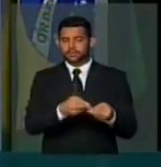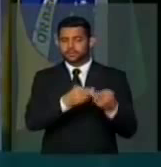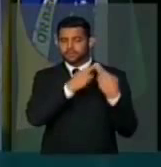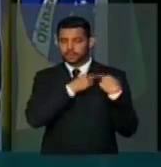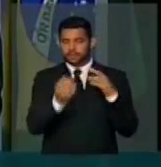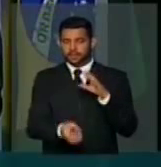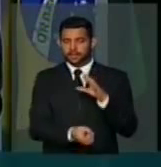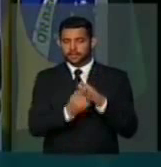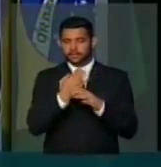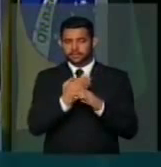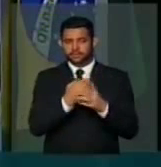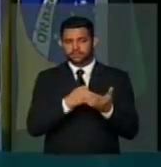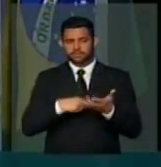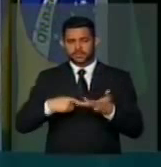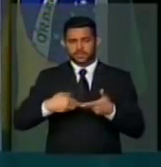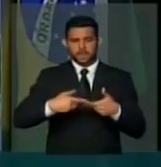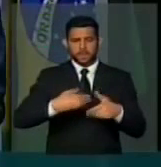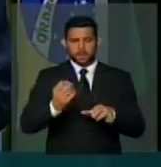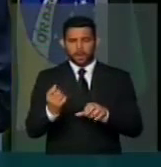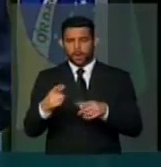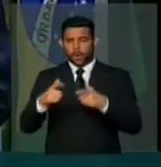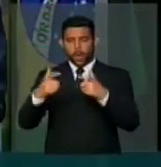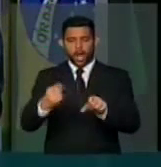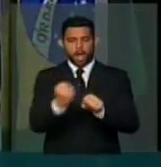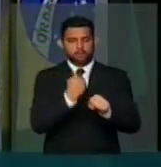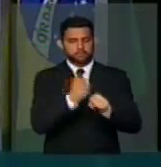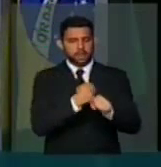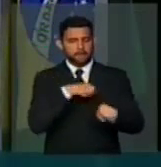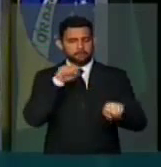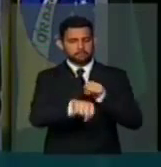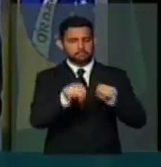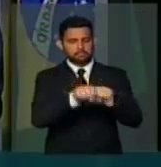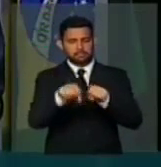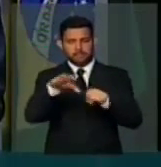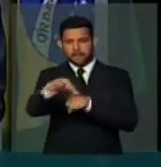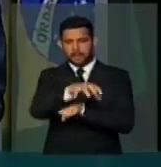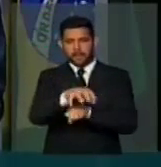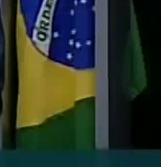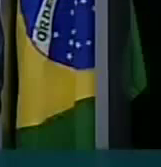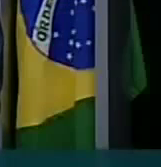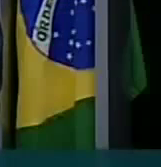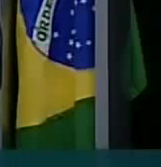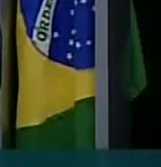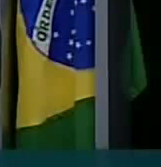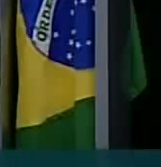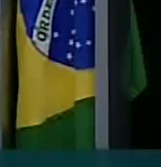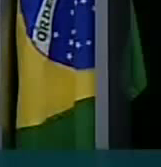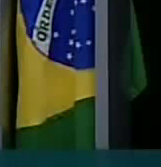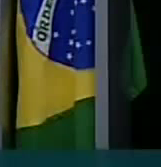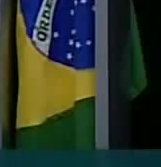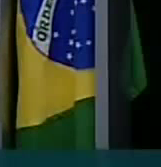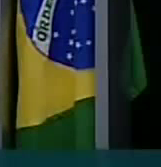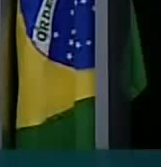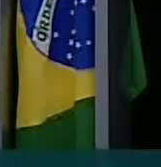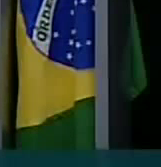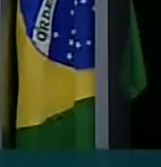implantação de dezenas de campos de concentração e de extermínio, e pela morte ao